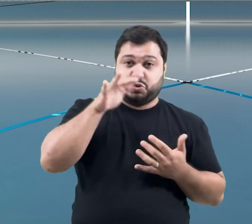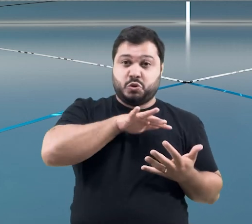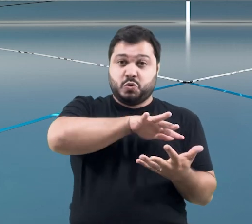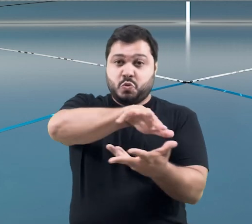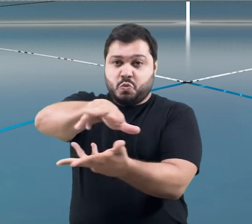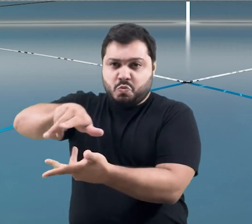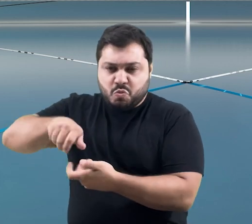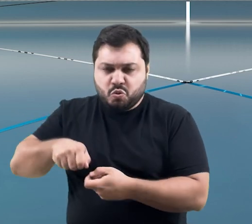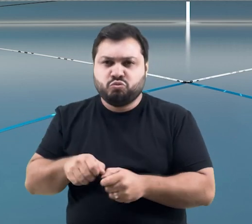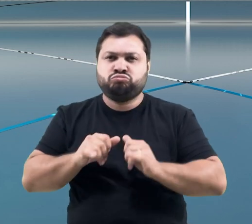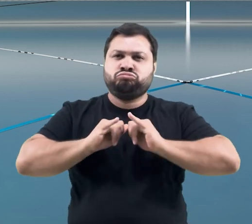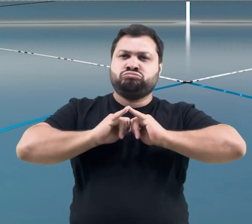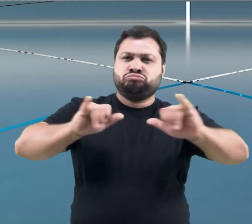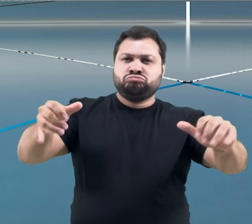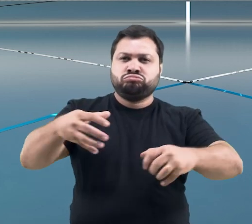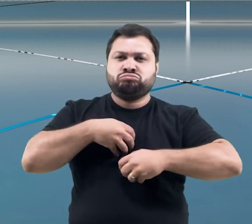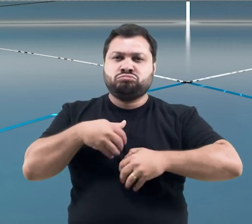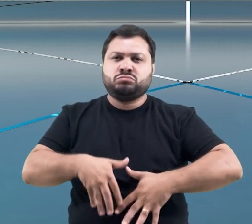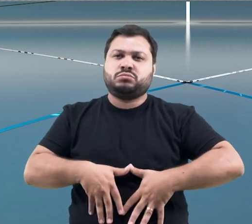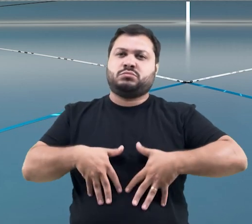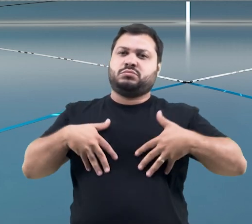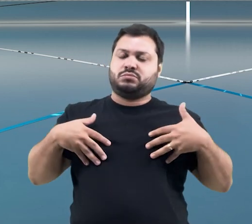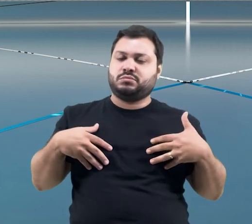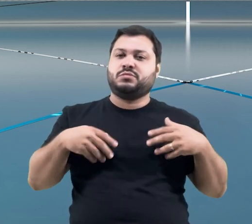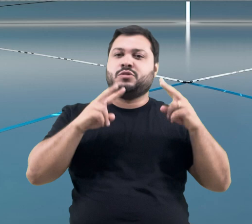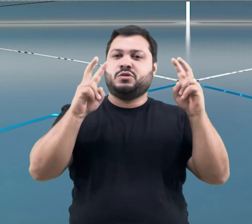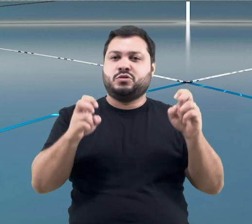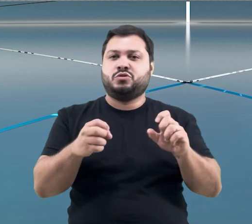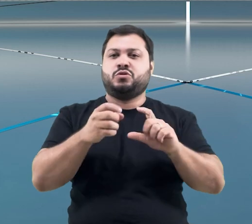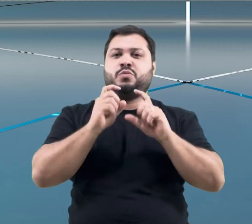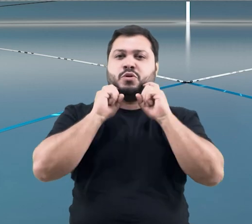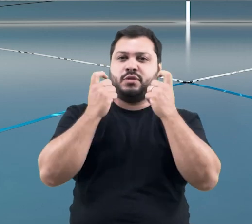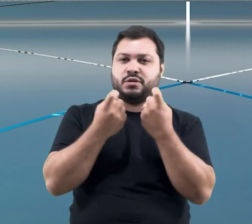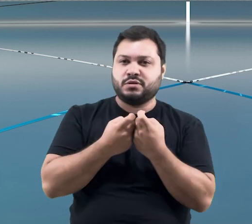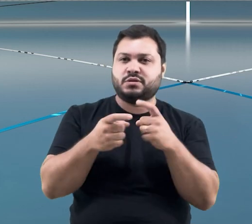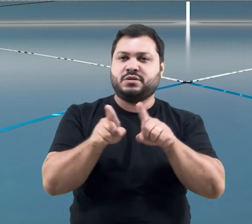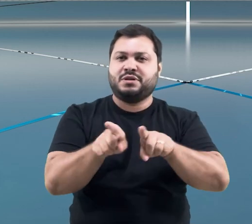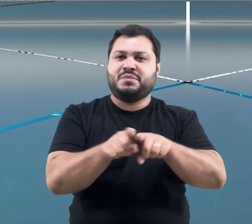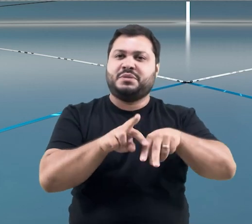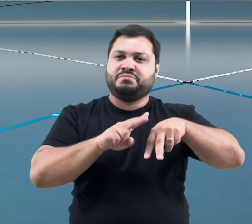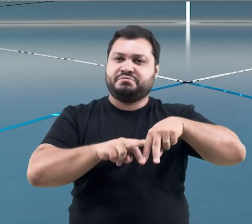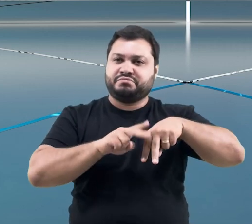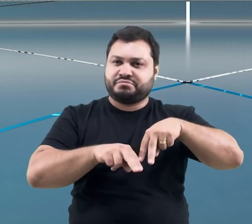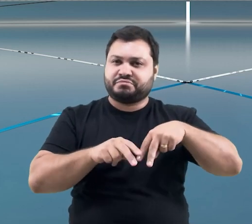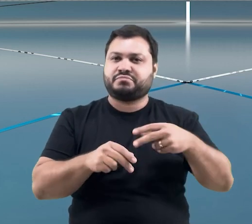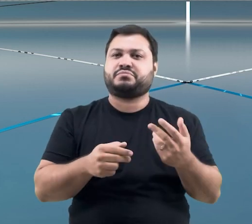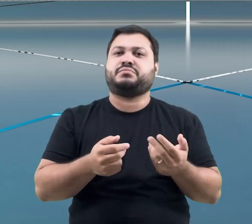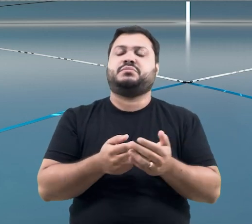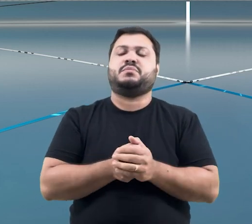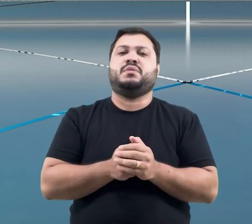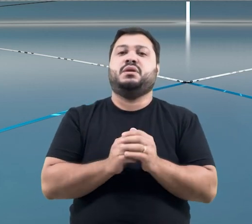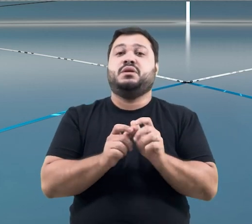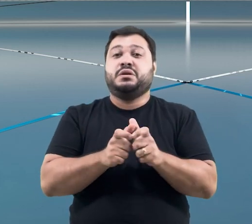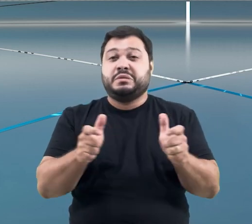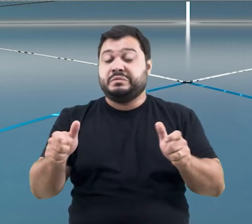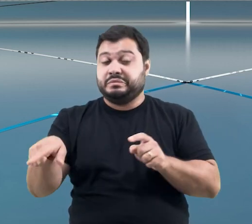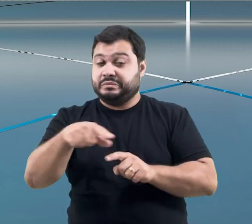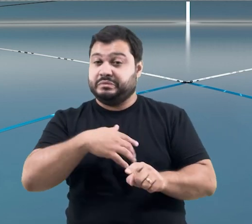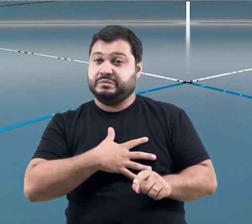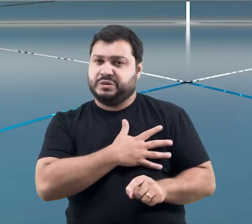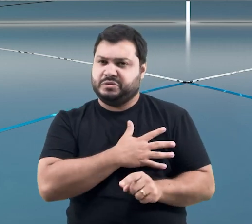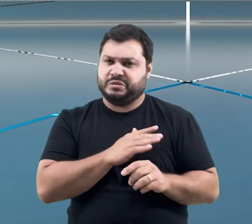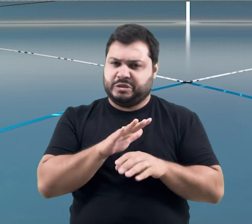em todo o mundo reafirmam o sentimento de orgulho sobre orientações sexuais e identidades de gênero